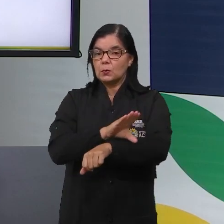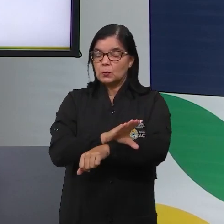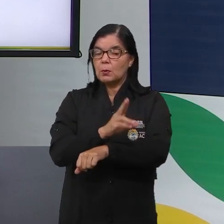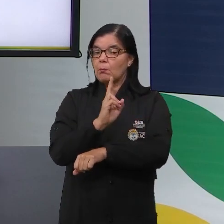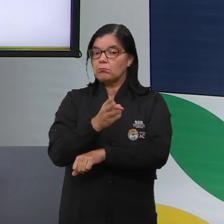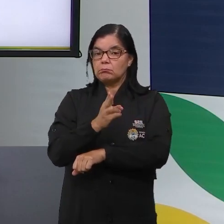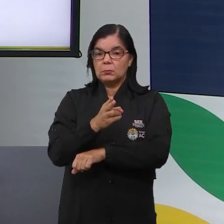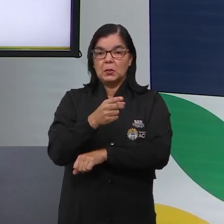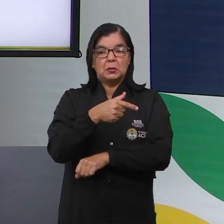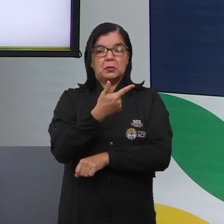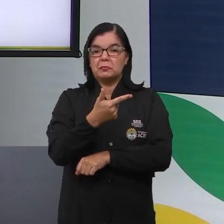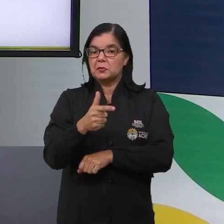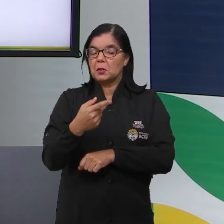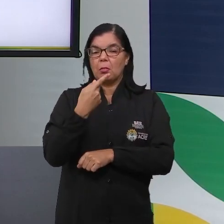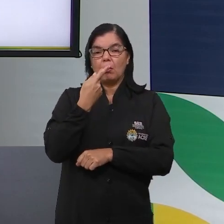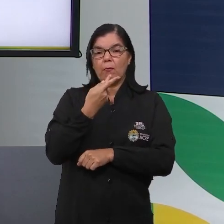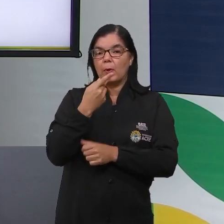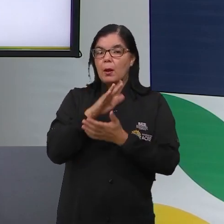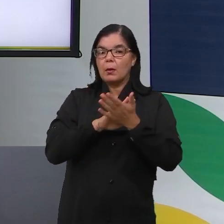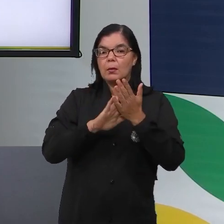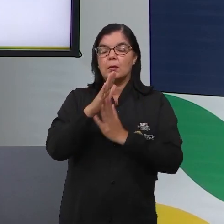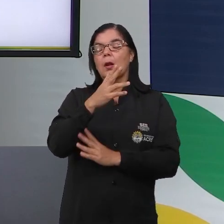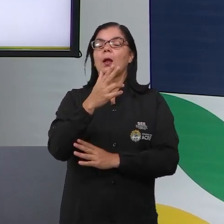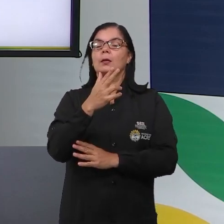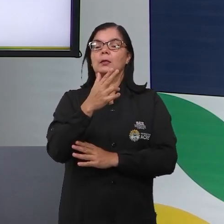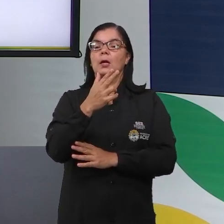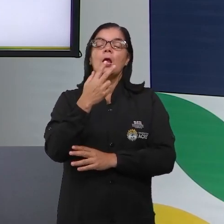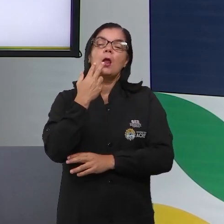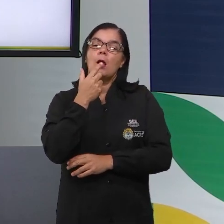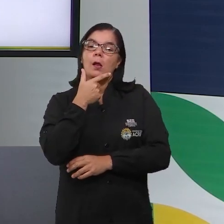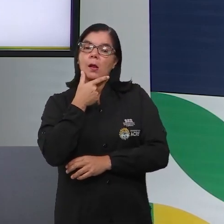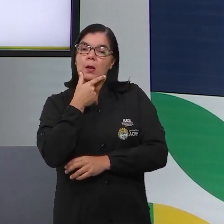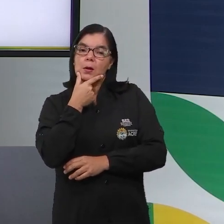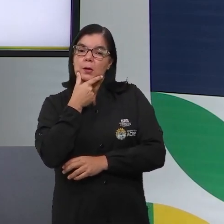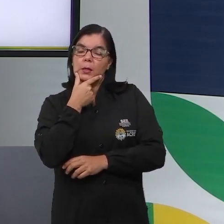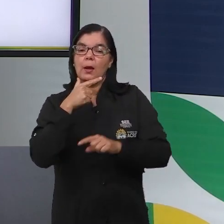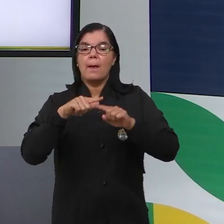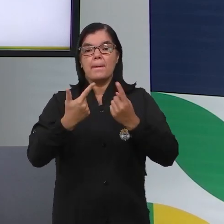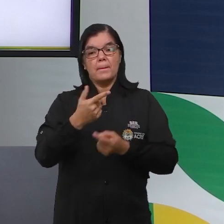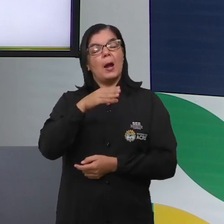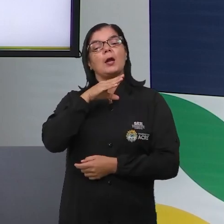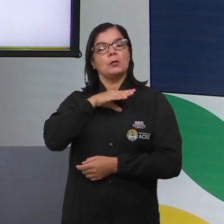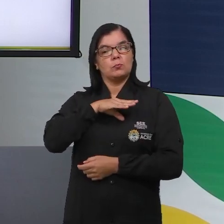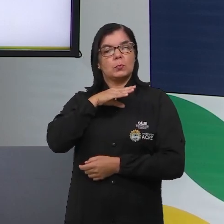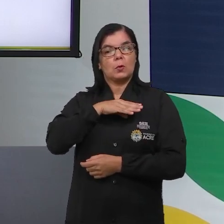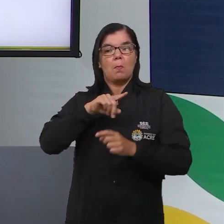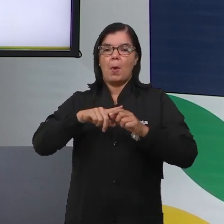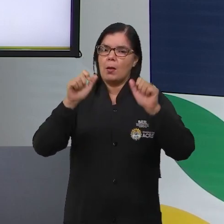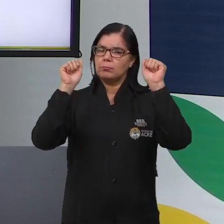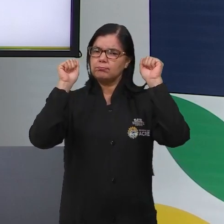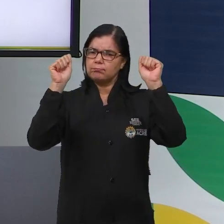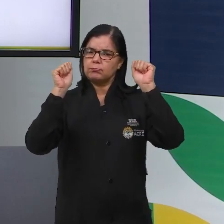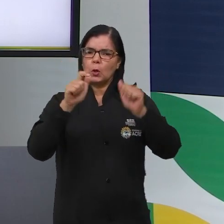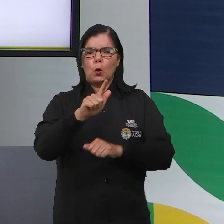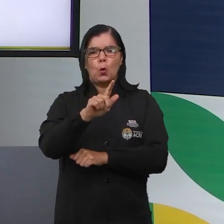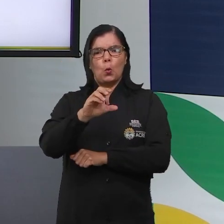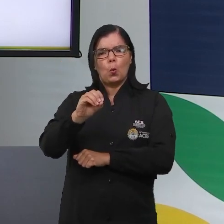que você não fale inglês. Aqui a gente fala português, mas a gente vibra com gol, gol,